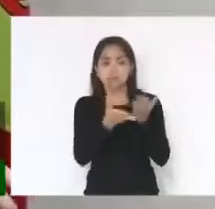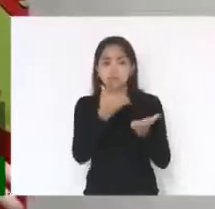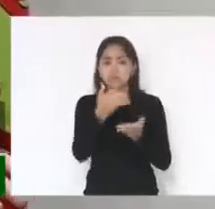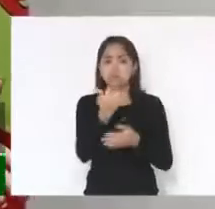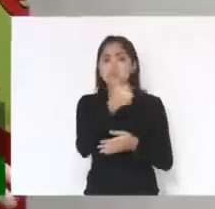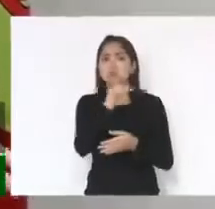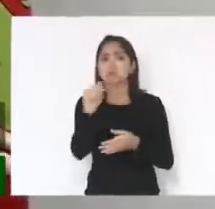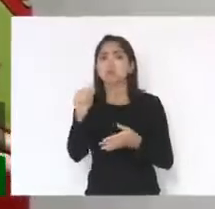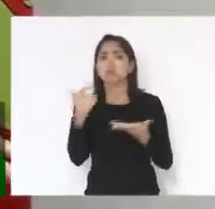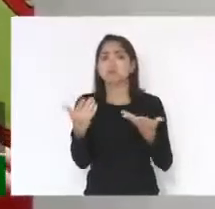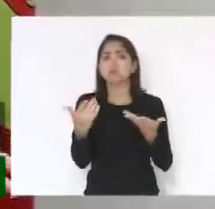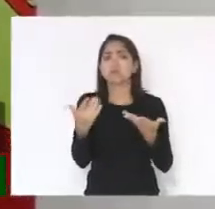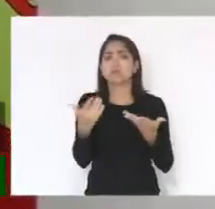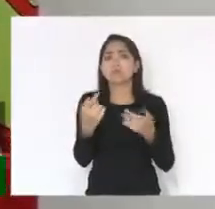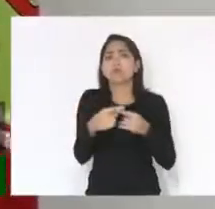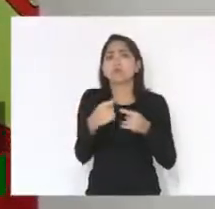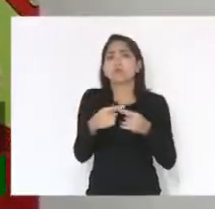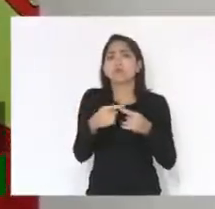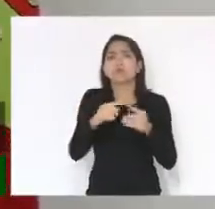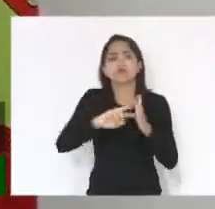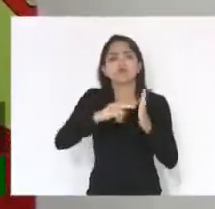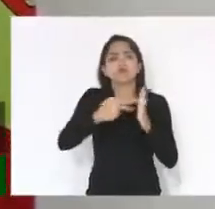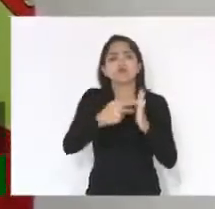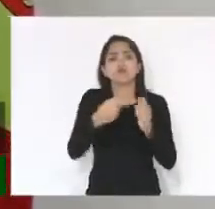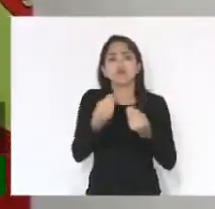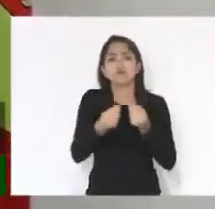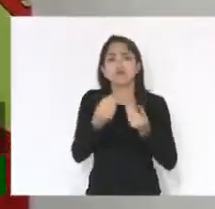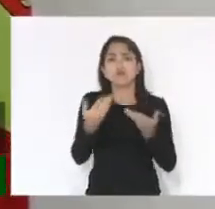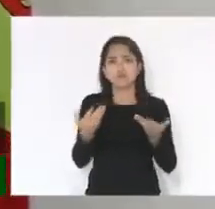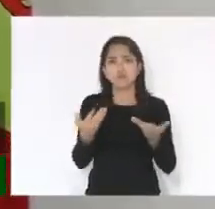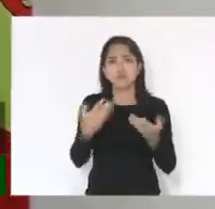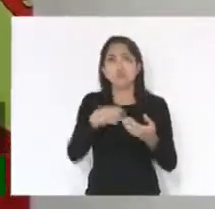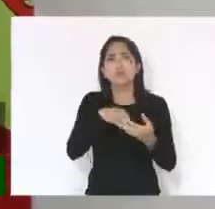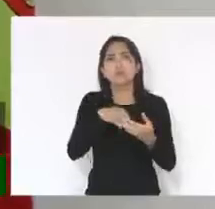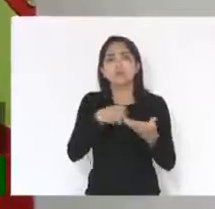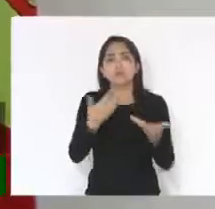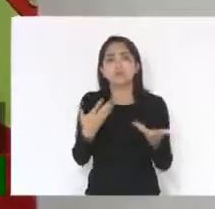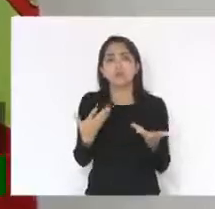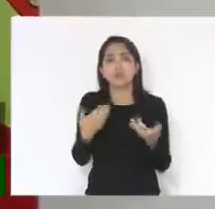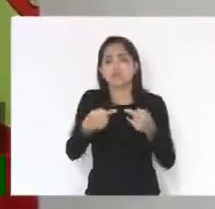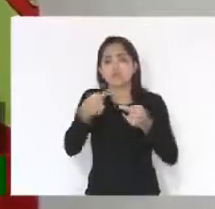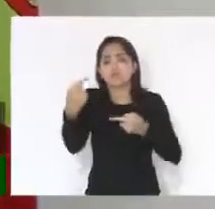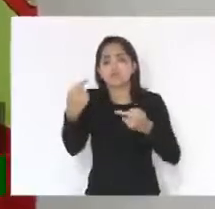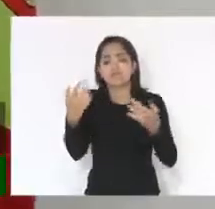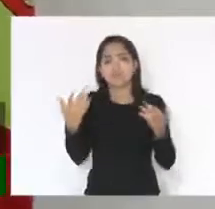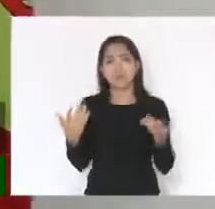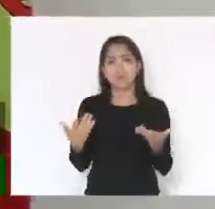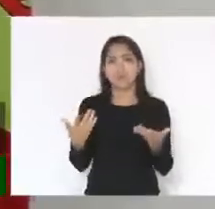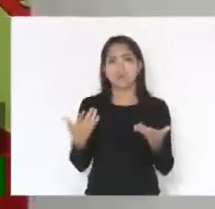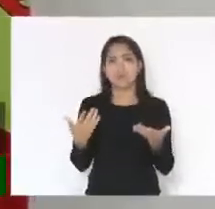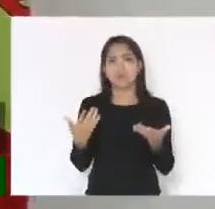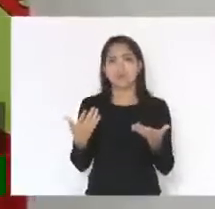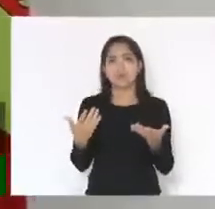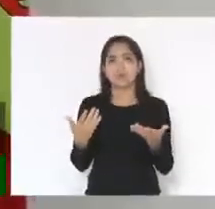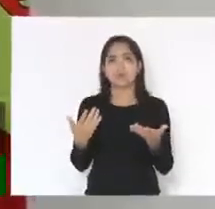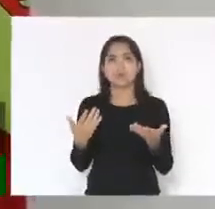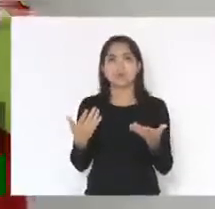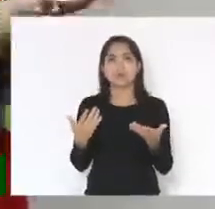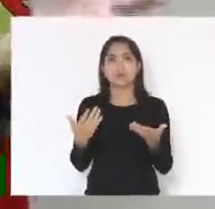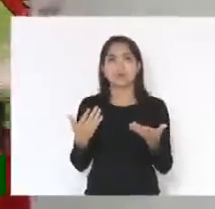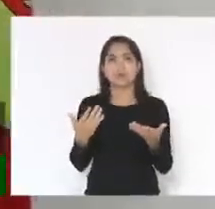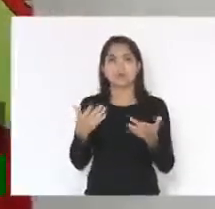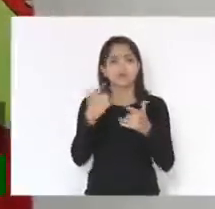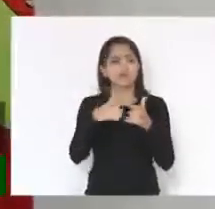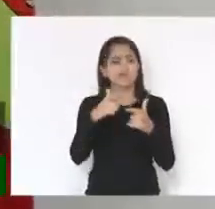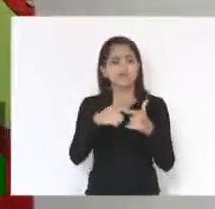qual é o sentido? Qual o sentido? É uma coisa meio que desconectada, meia solta, meia Pandora,